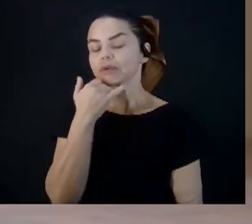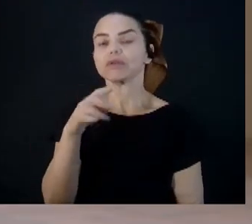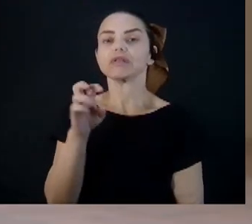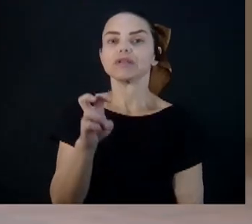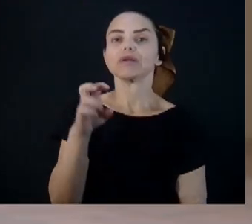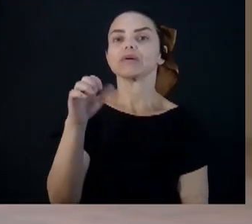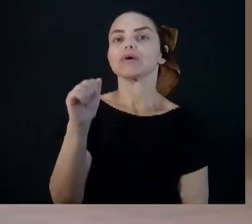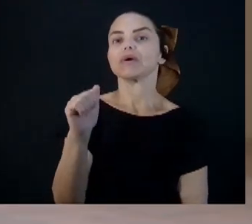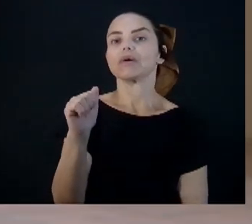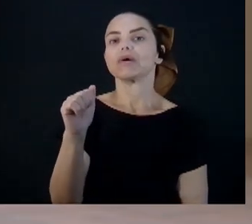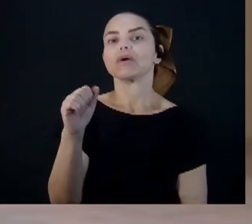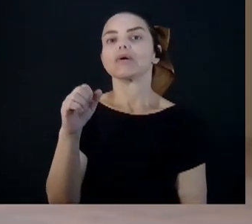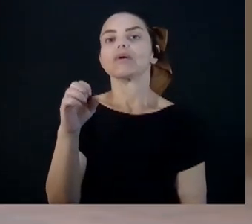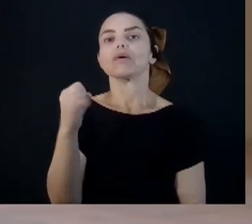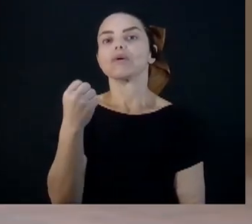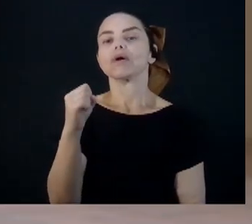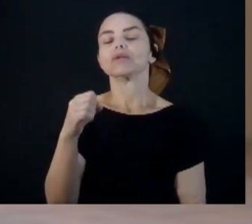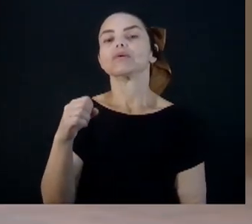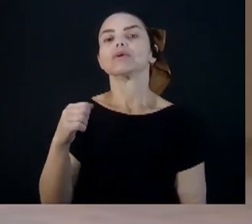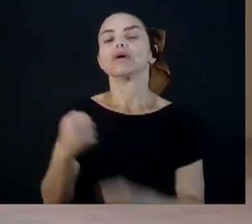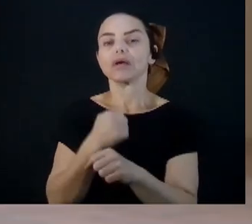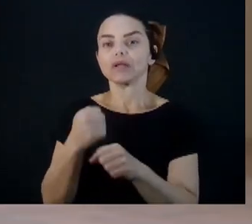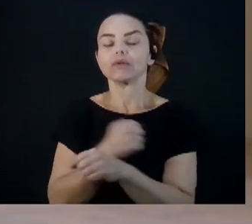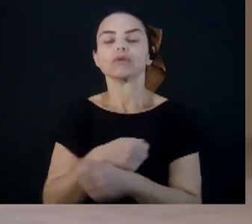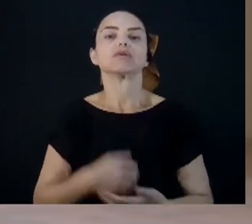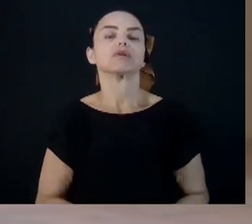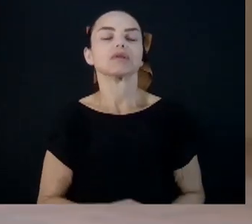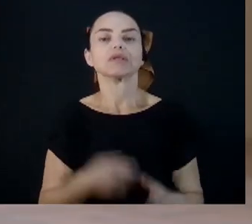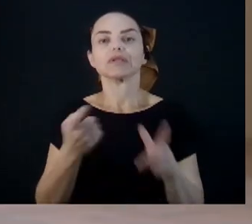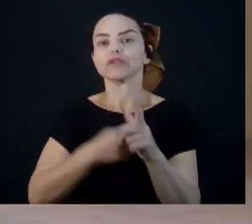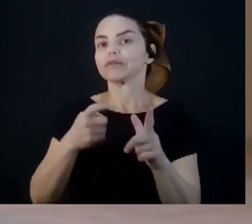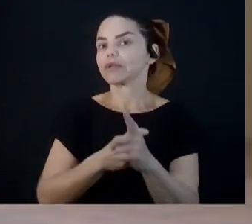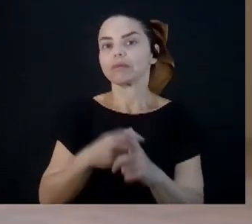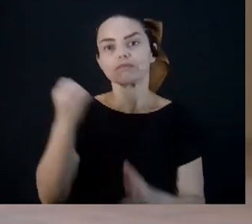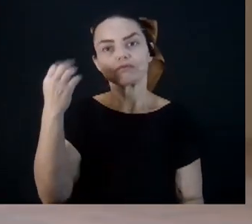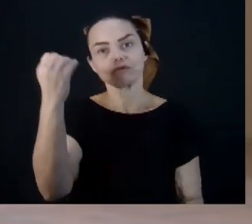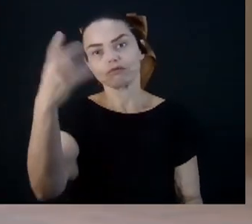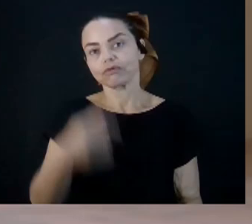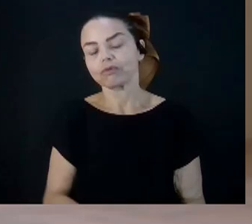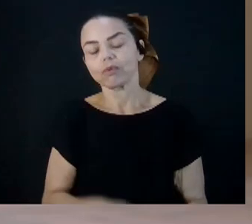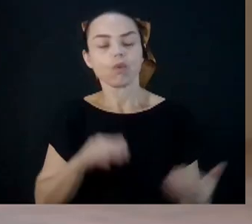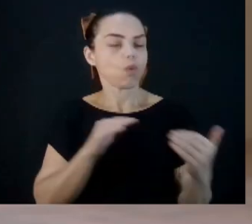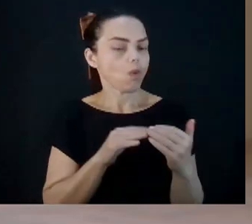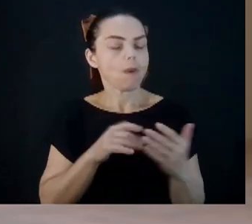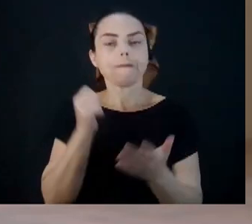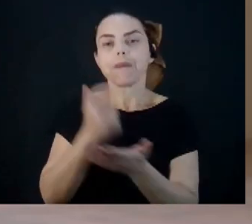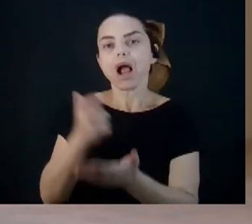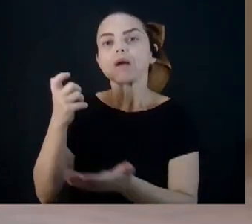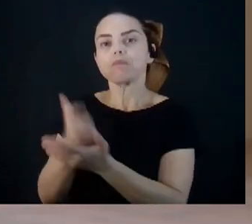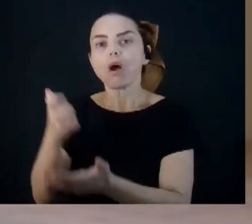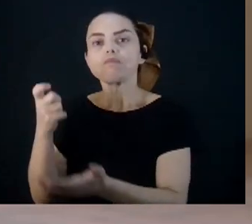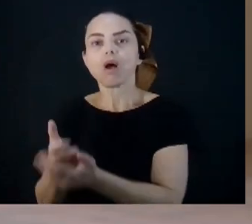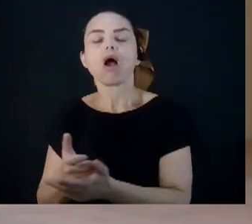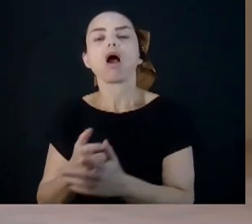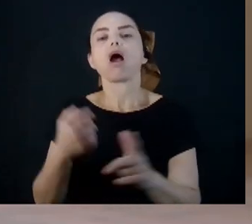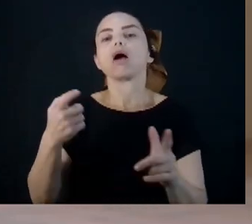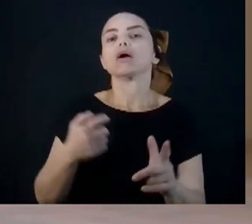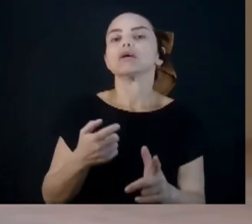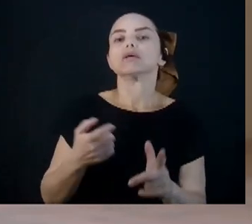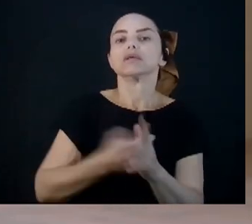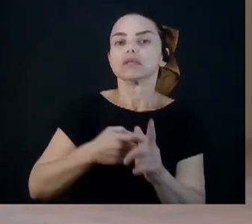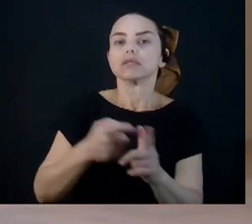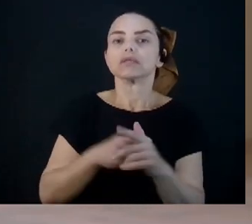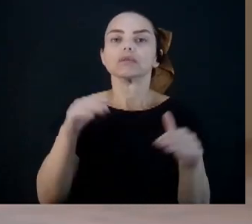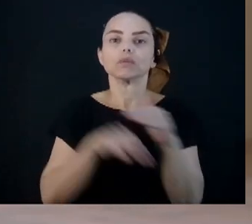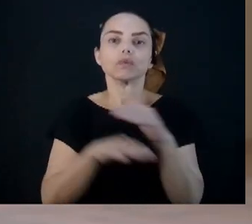de viagem e tudo mais. E aí, assim, conforme foram quitando, né, suas contas, foram guardando algum